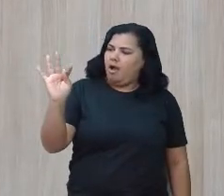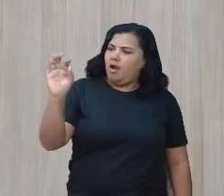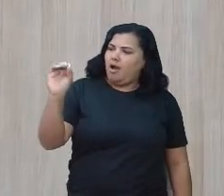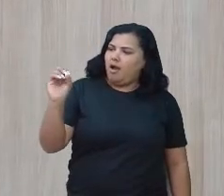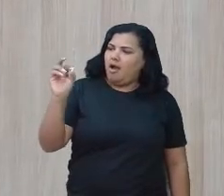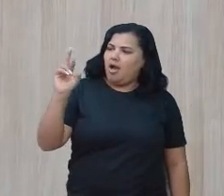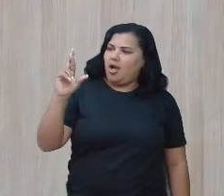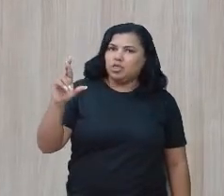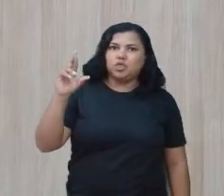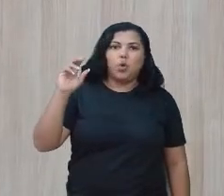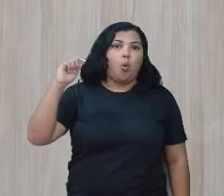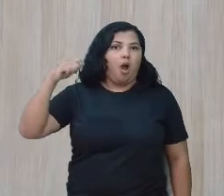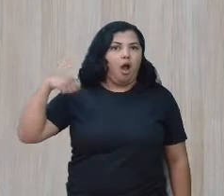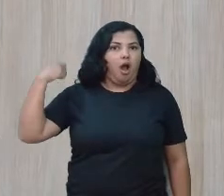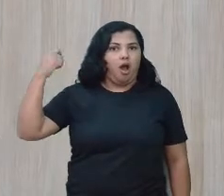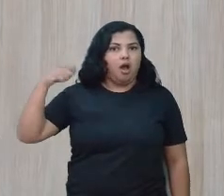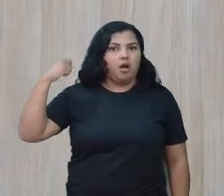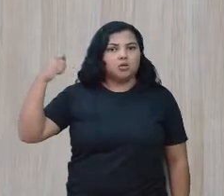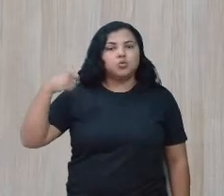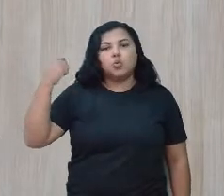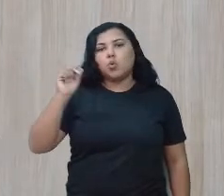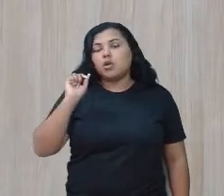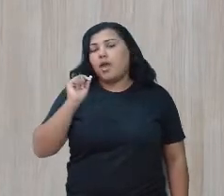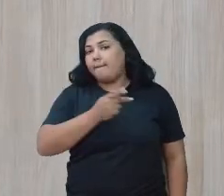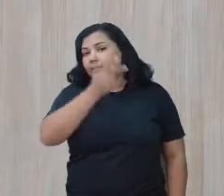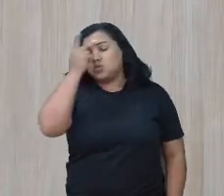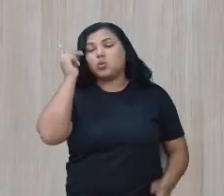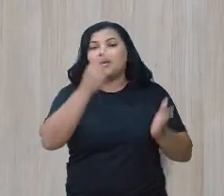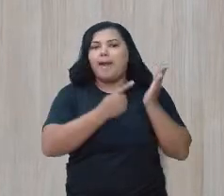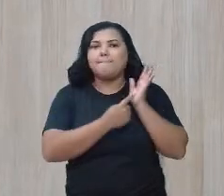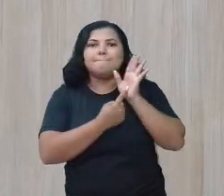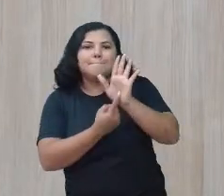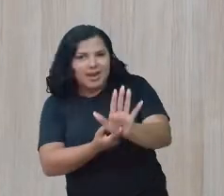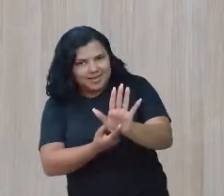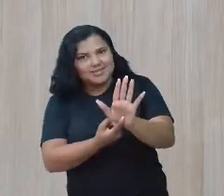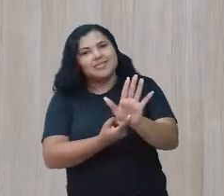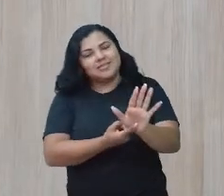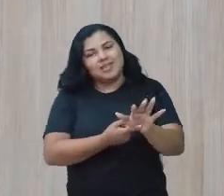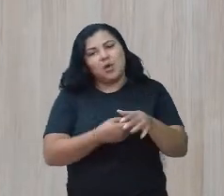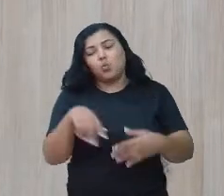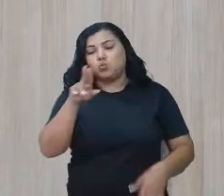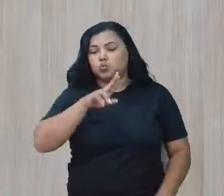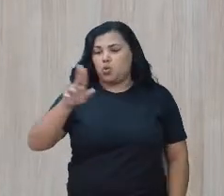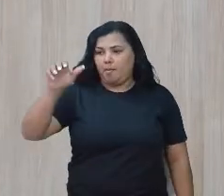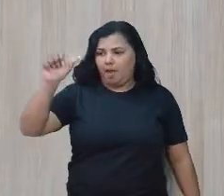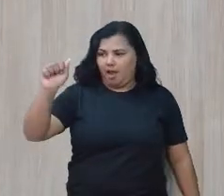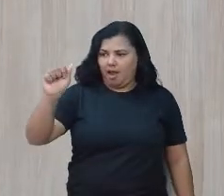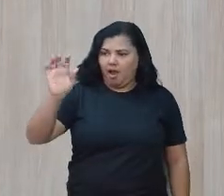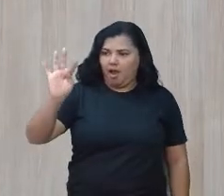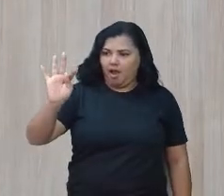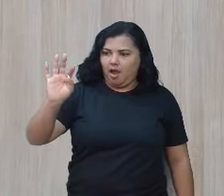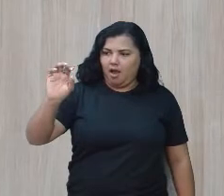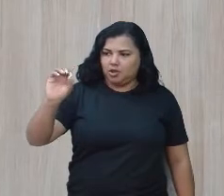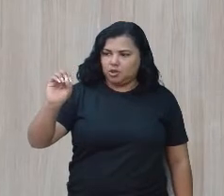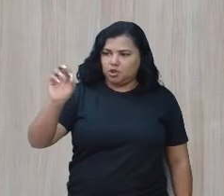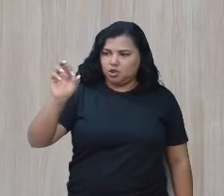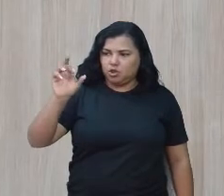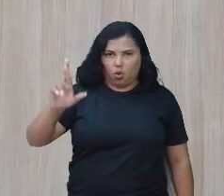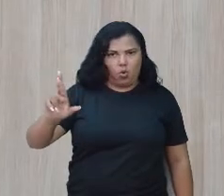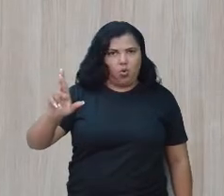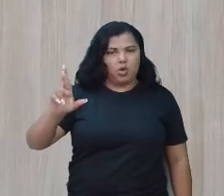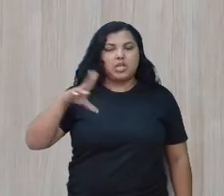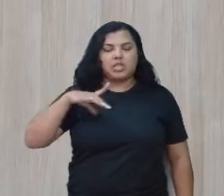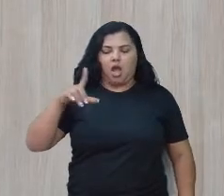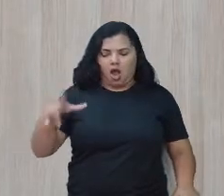que faz teatro, que representa, ele é chamado de ator. É aquele que atua ou que